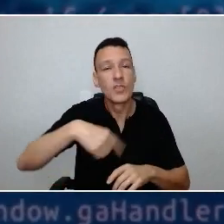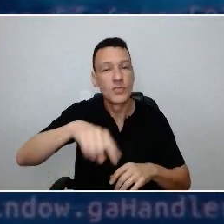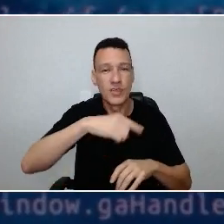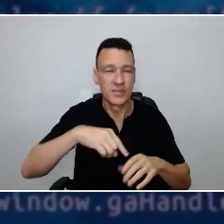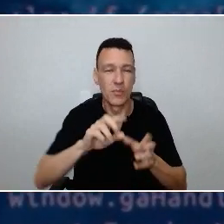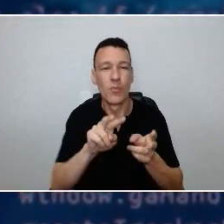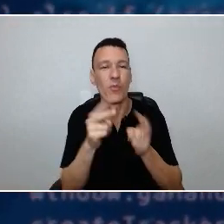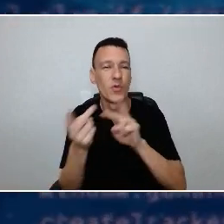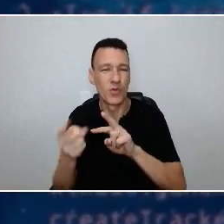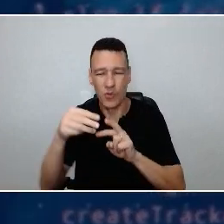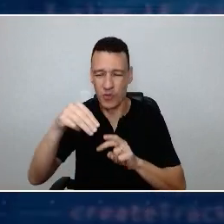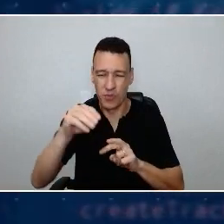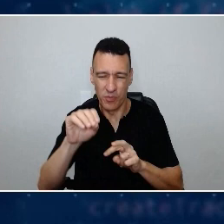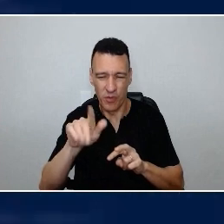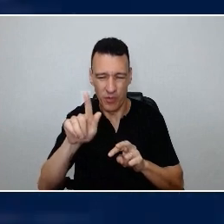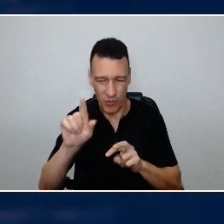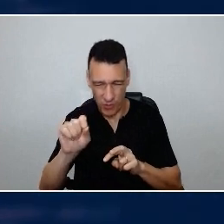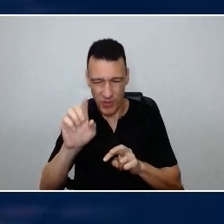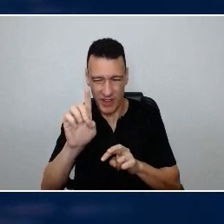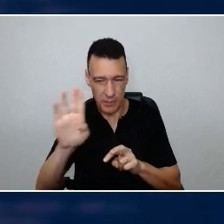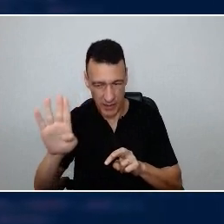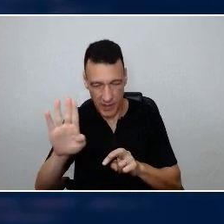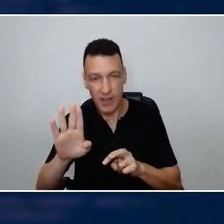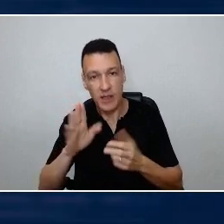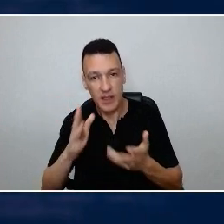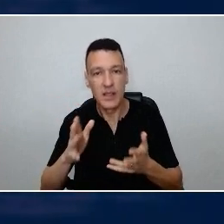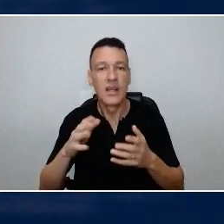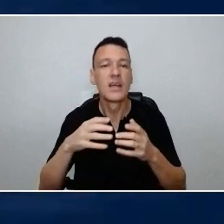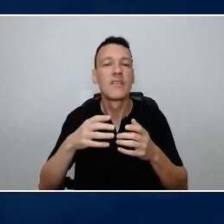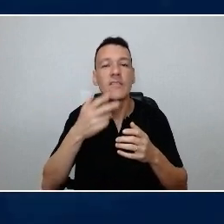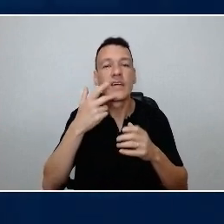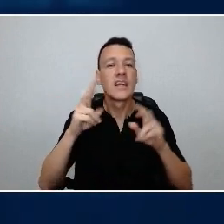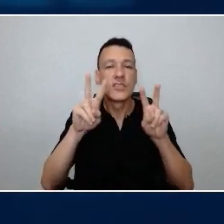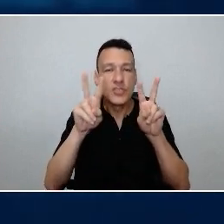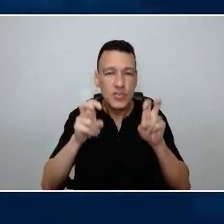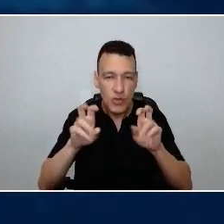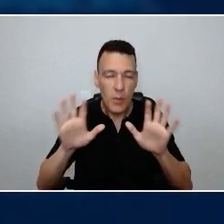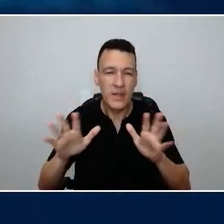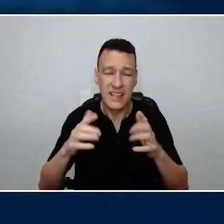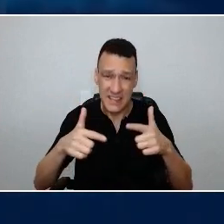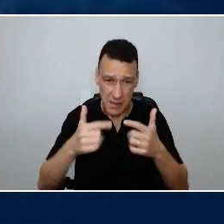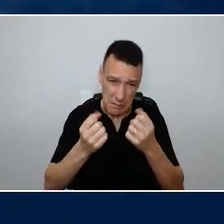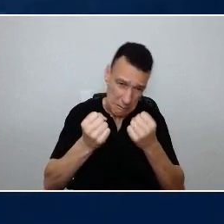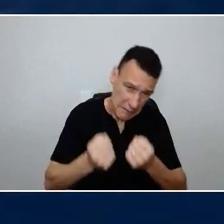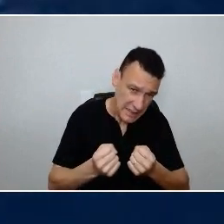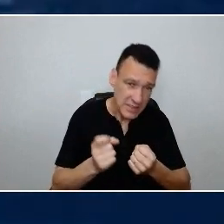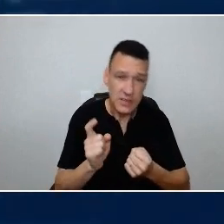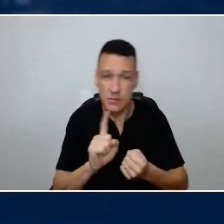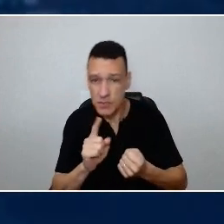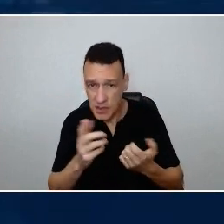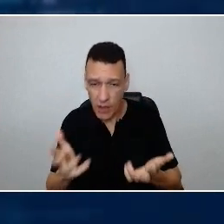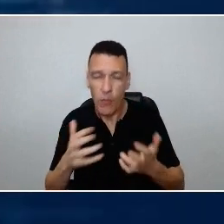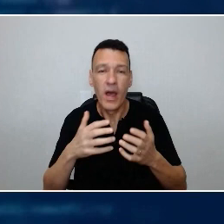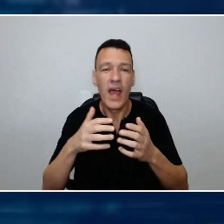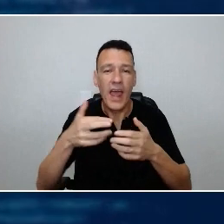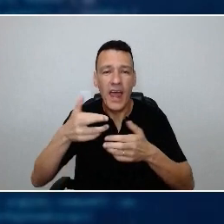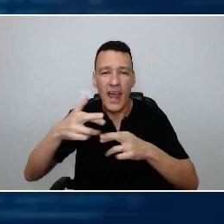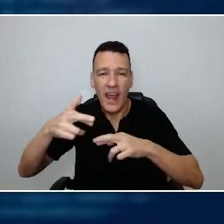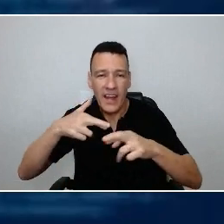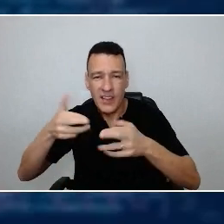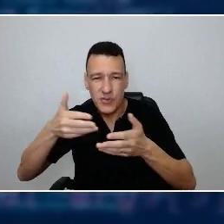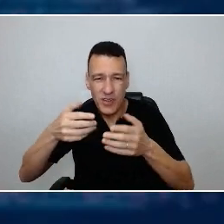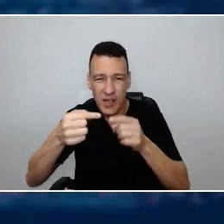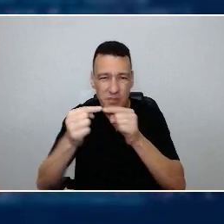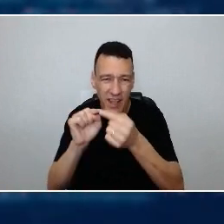vai falar sobre carga de trabalho relacionamentos e padrões e aí você atinge o esquim mongo Deb